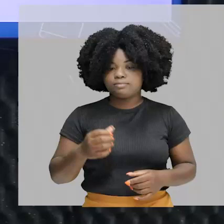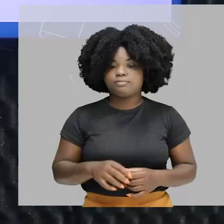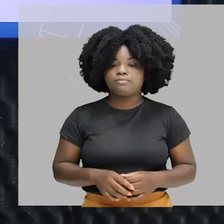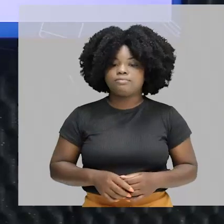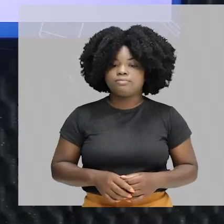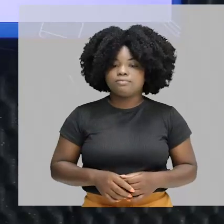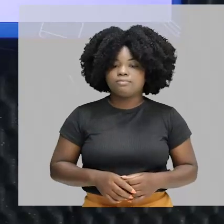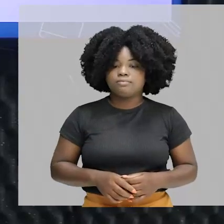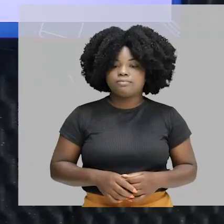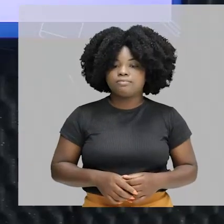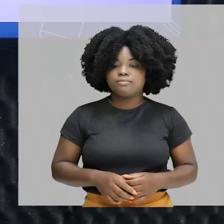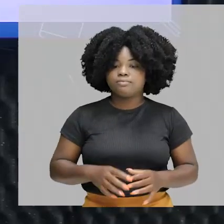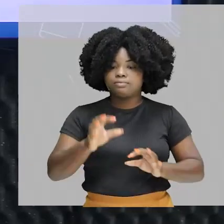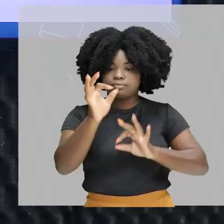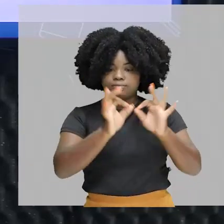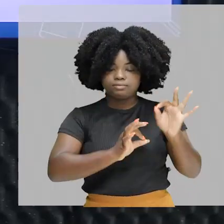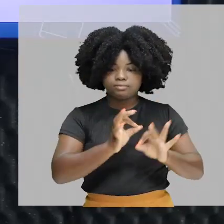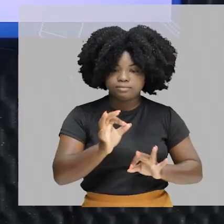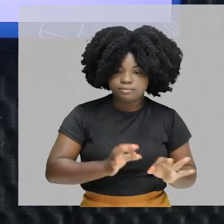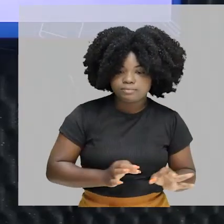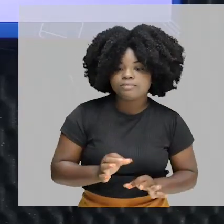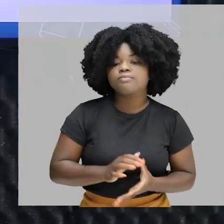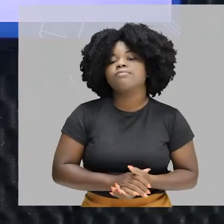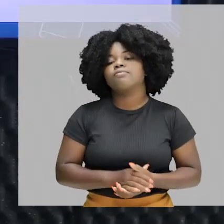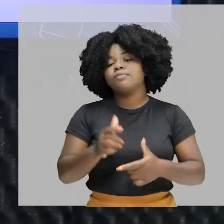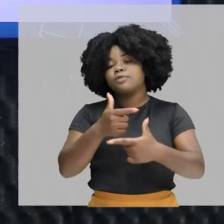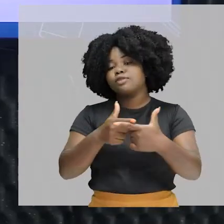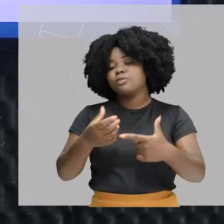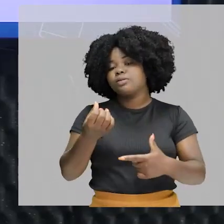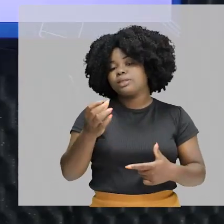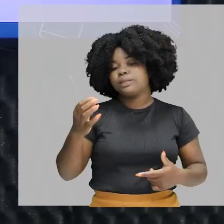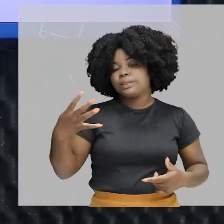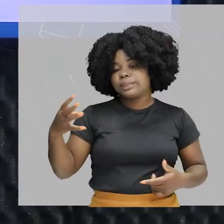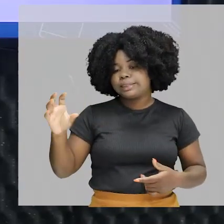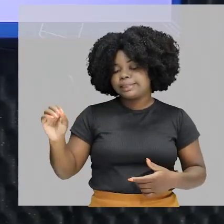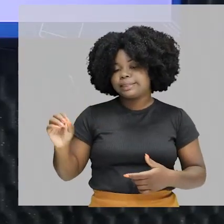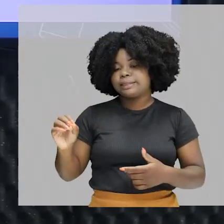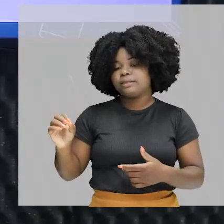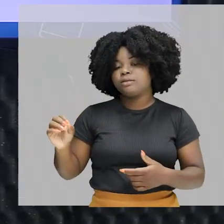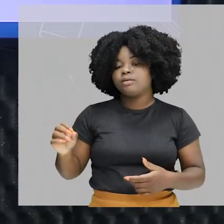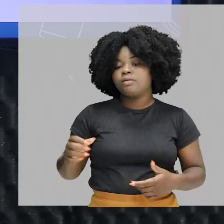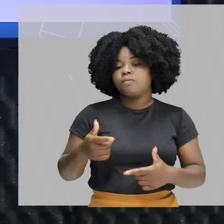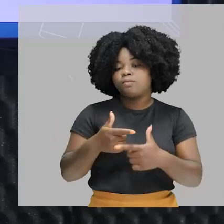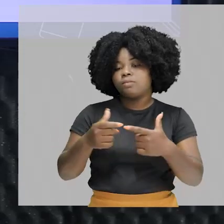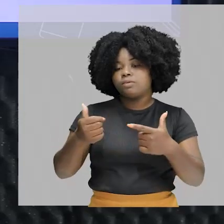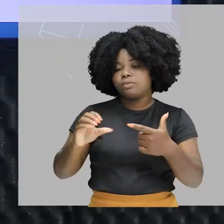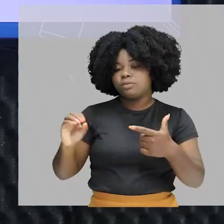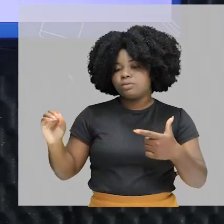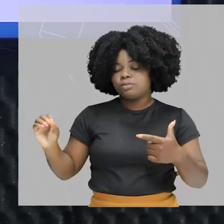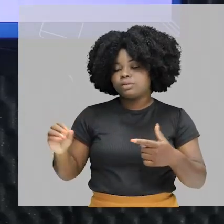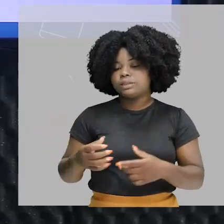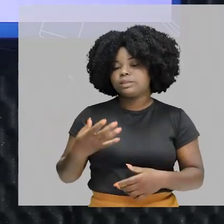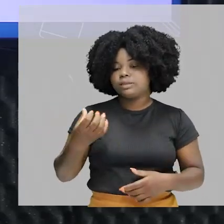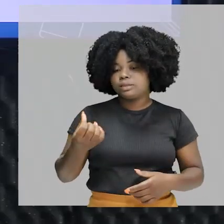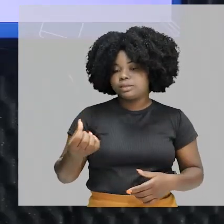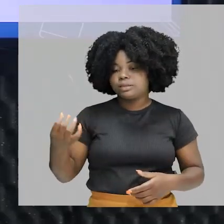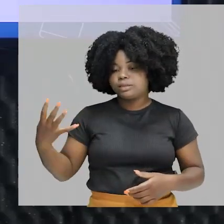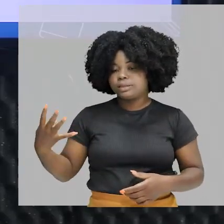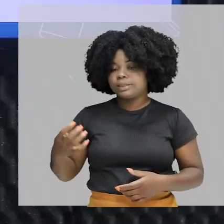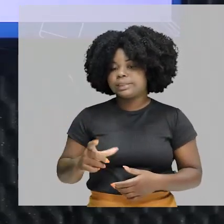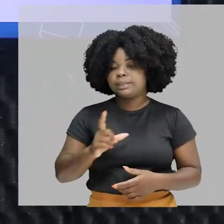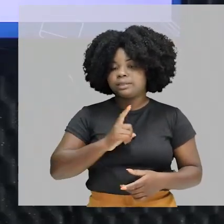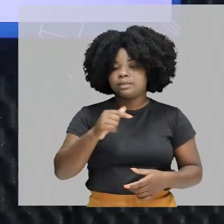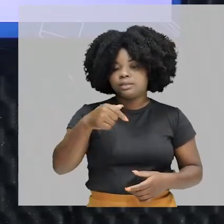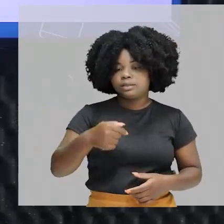a sexta. Ora, eu estou dividindo, tá, o 6.400 pelo 100, e isso dá 64. Então, eu tenho